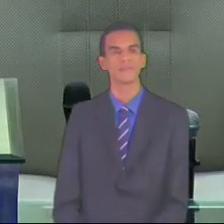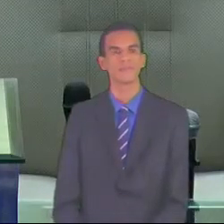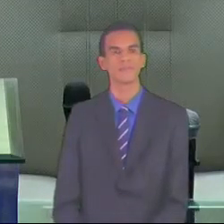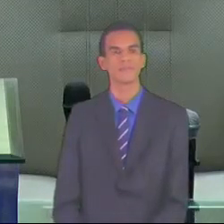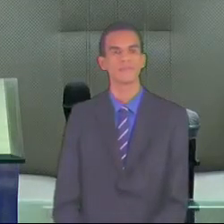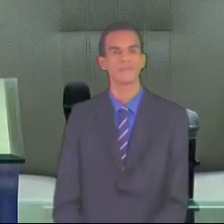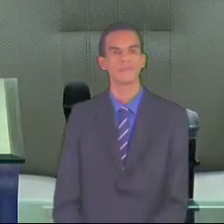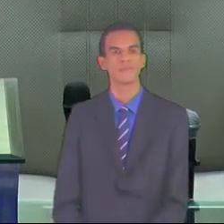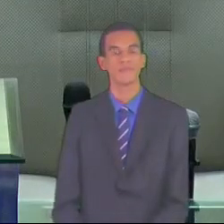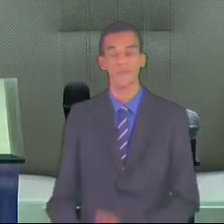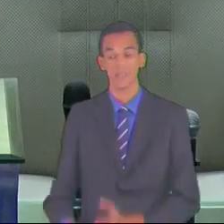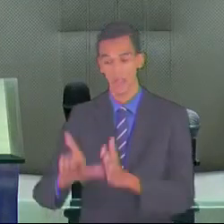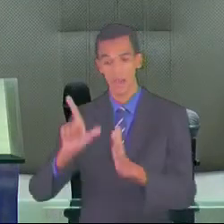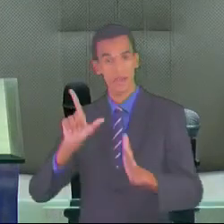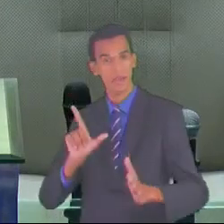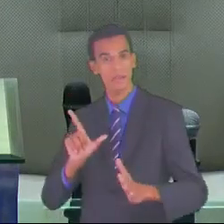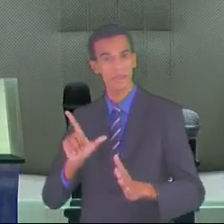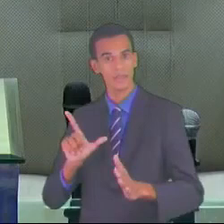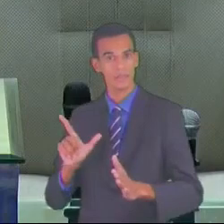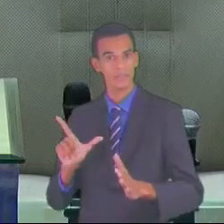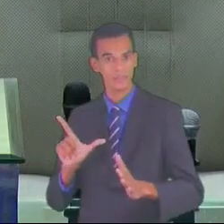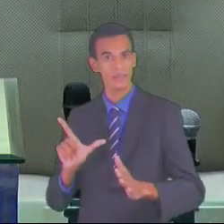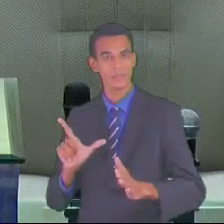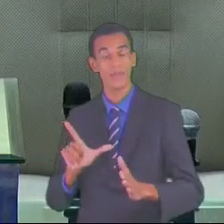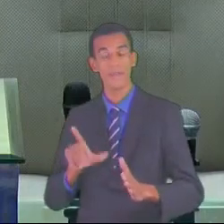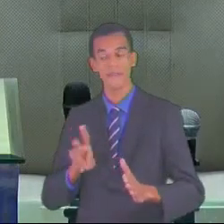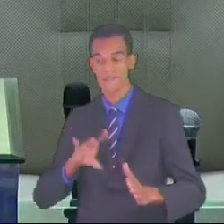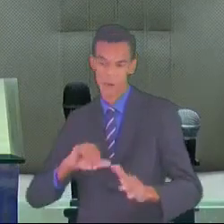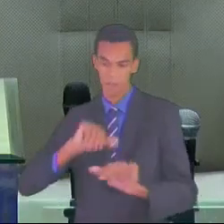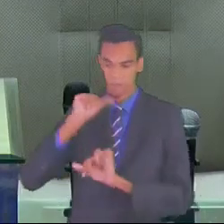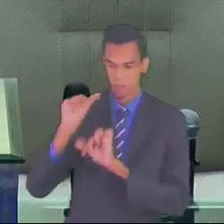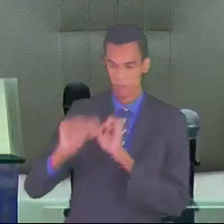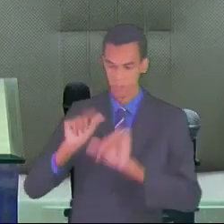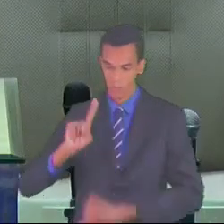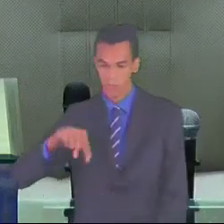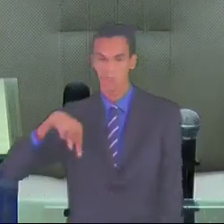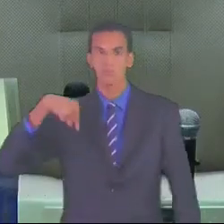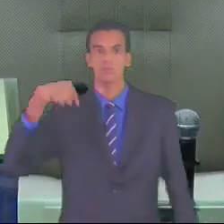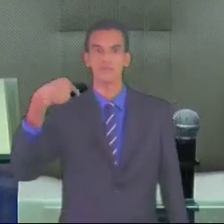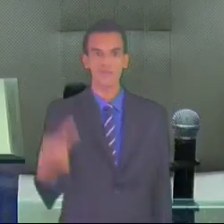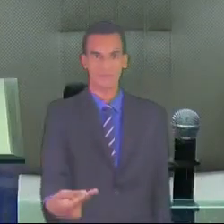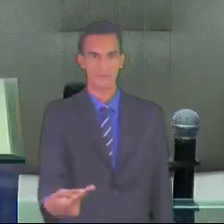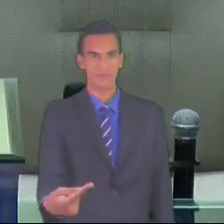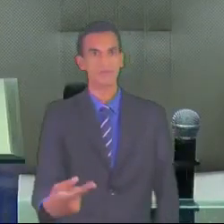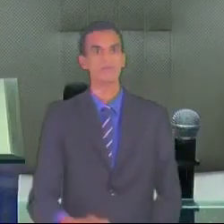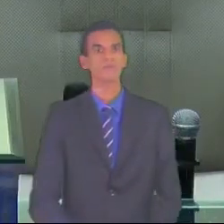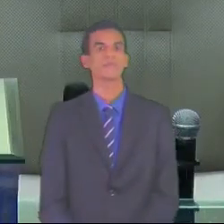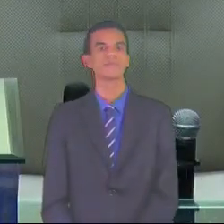O antes de mim vai se transformar no depois de mim.